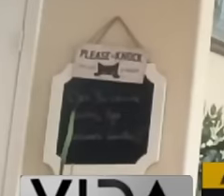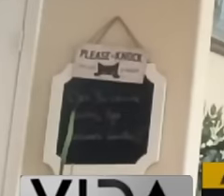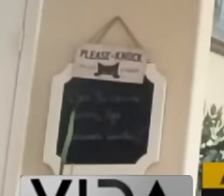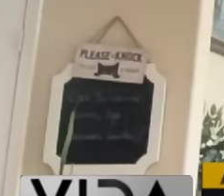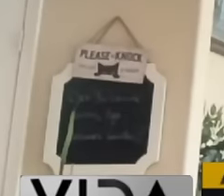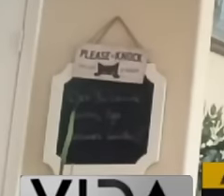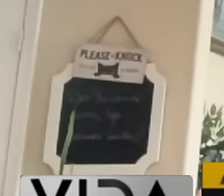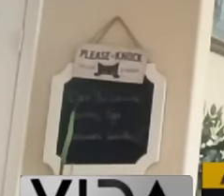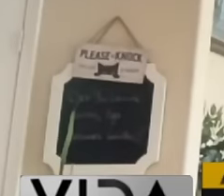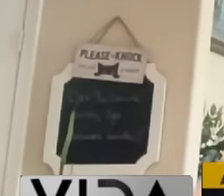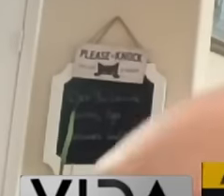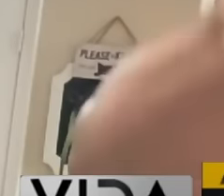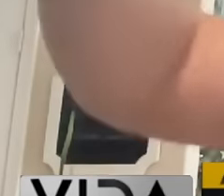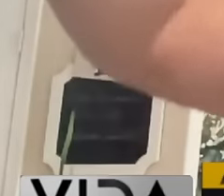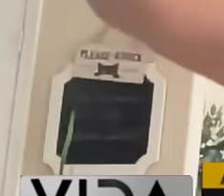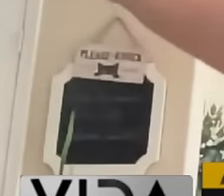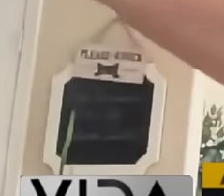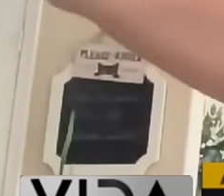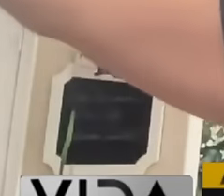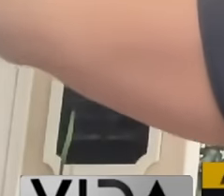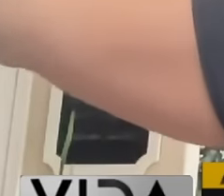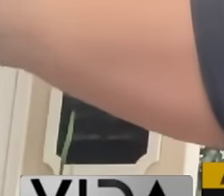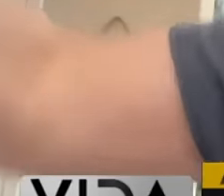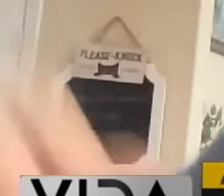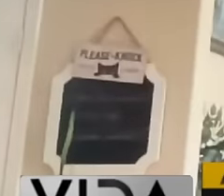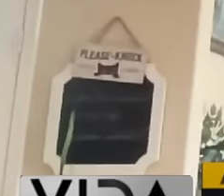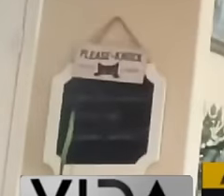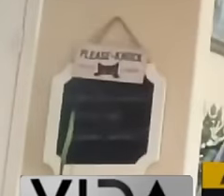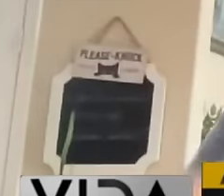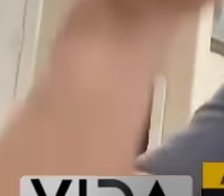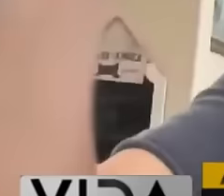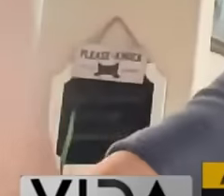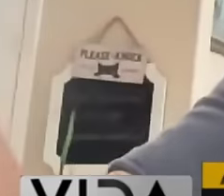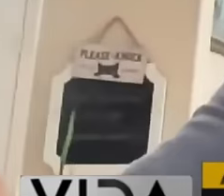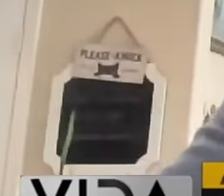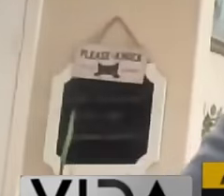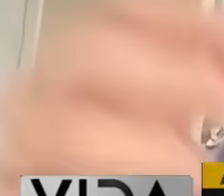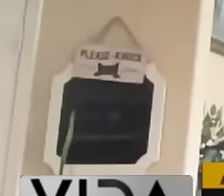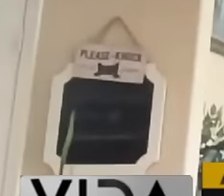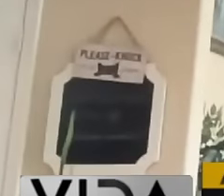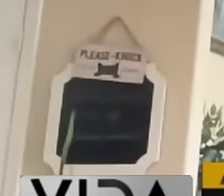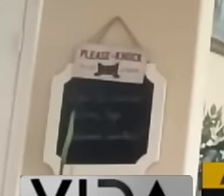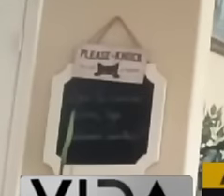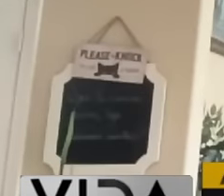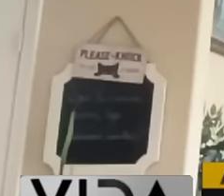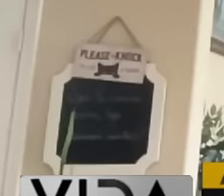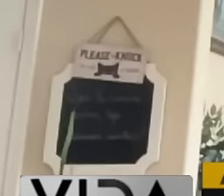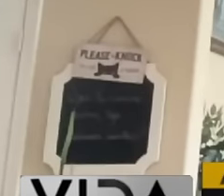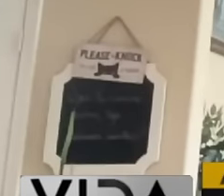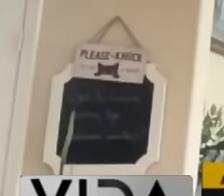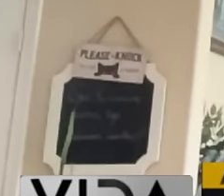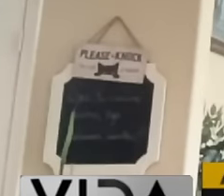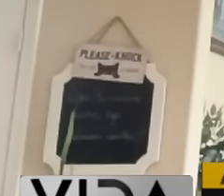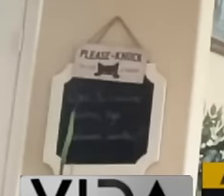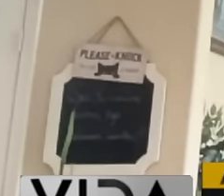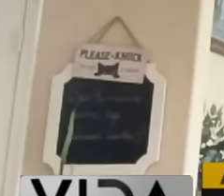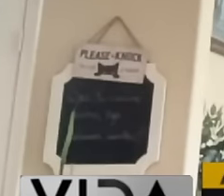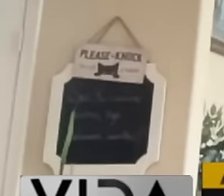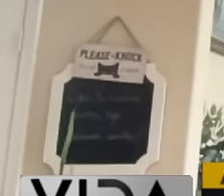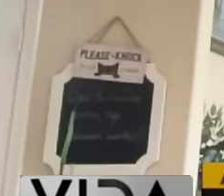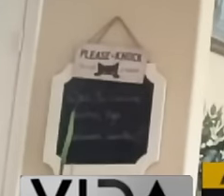separa a maçã podre da grande maioria, qual a porcentagem de policial da PM que é